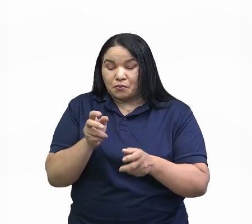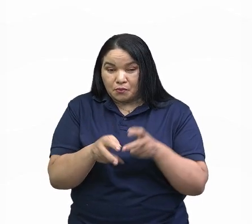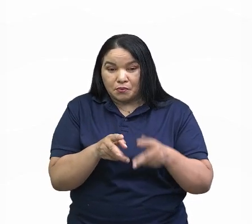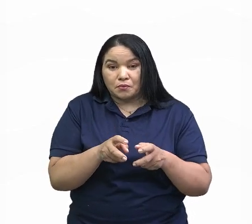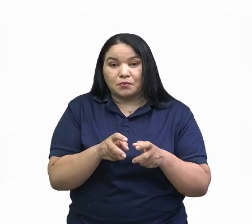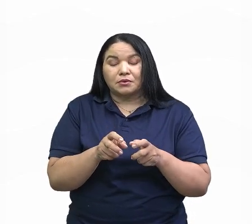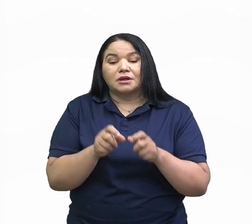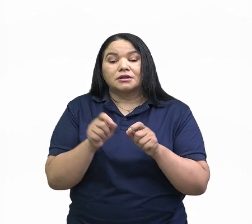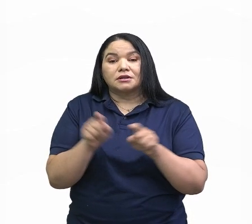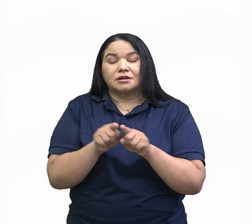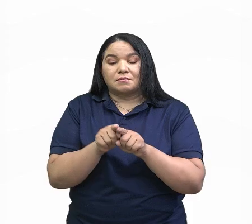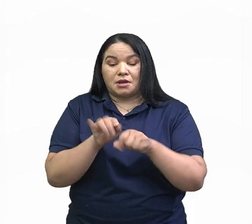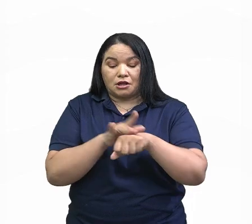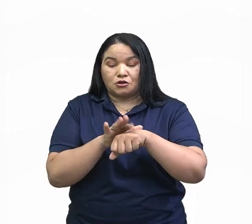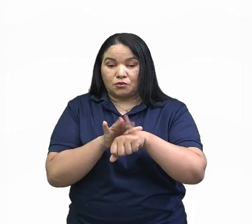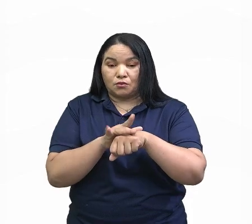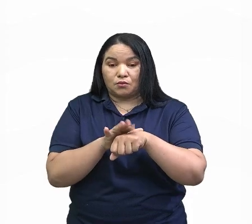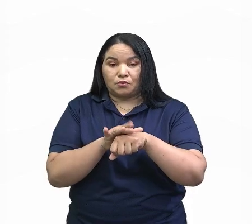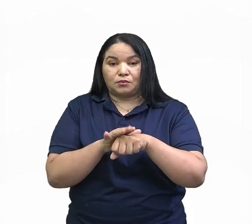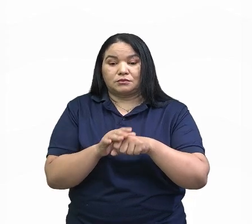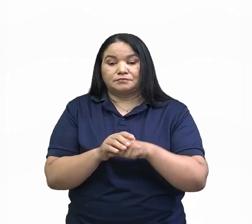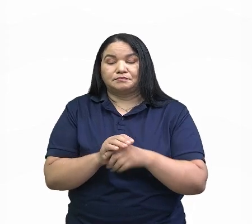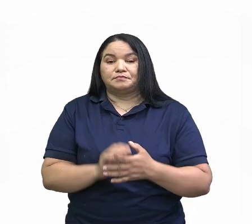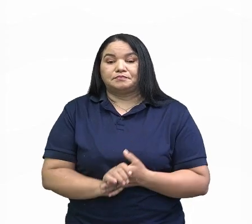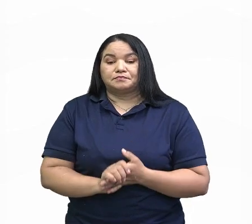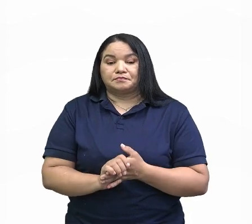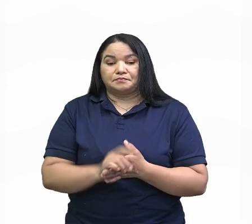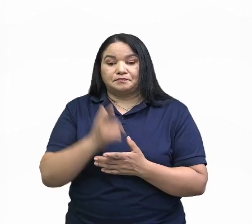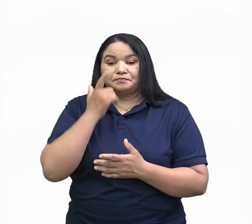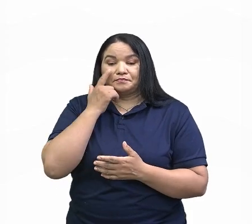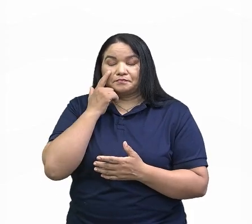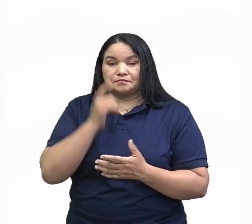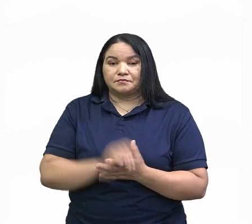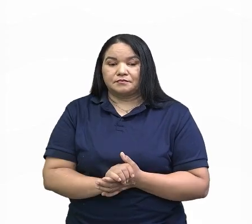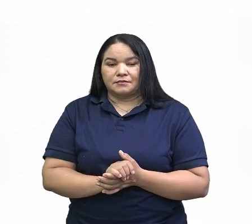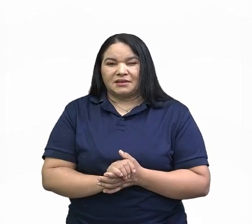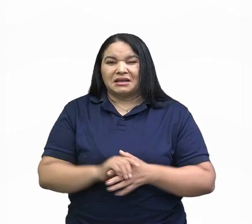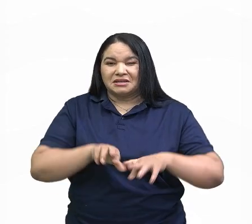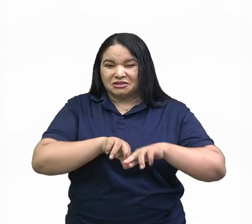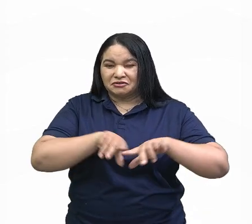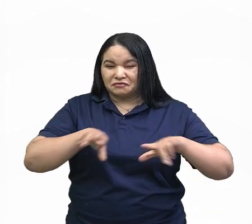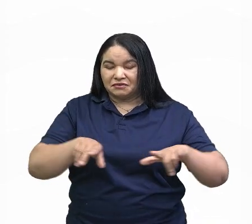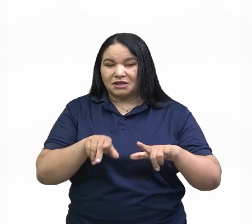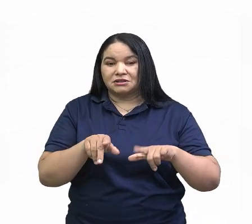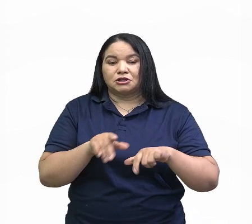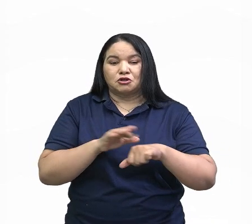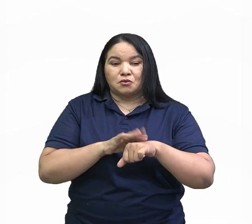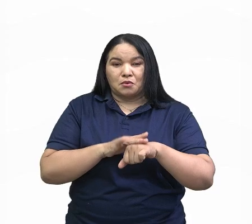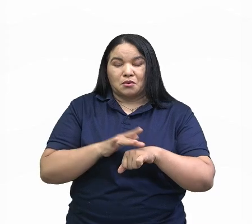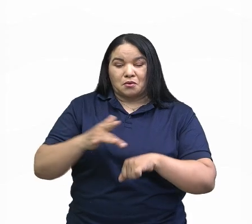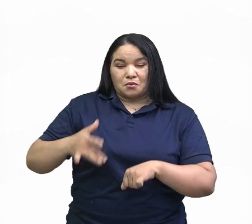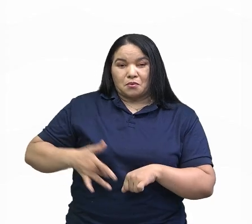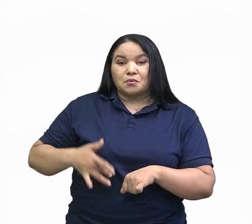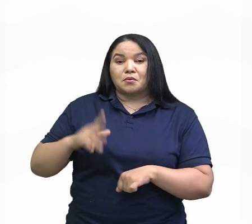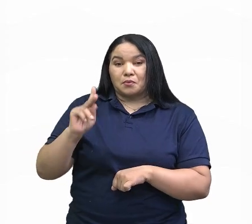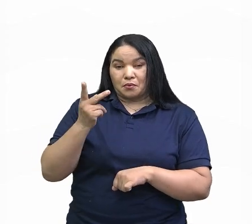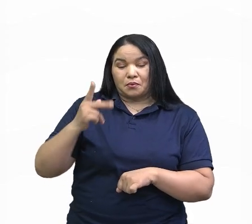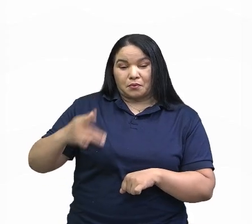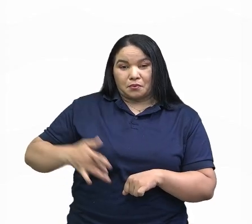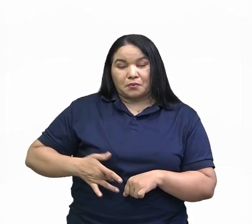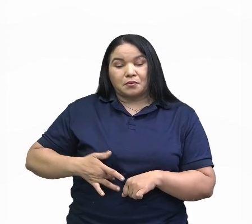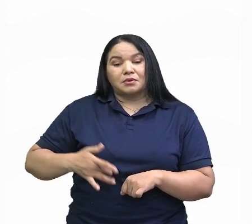doenças infecciosas. A água contaminada ela provoca diversas doenças, tais como hepatite,